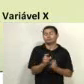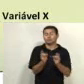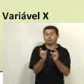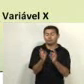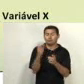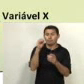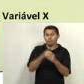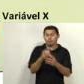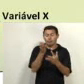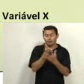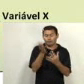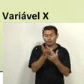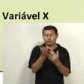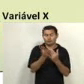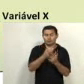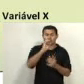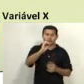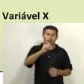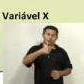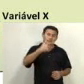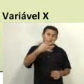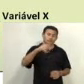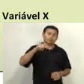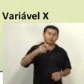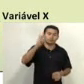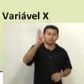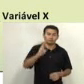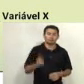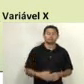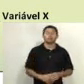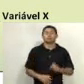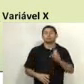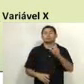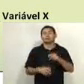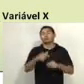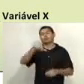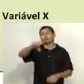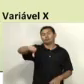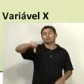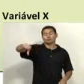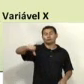vendas estarem entre 0 e 24.000 reais é de